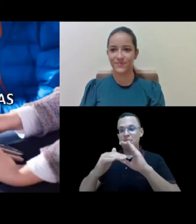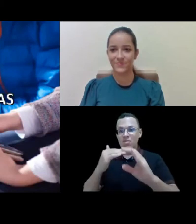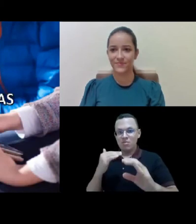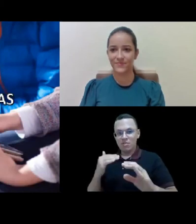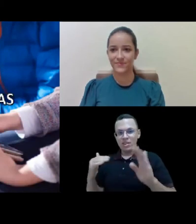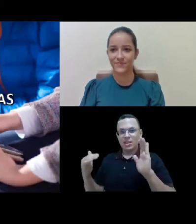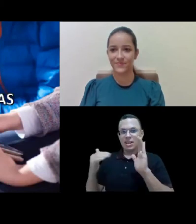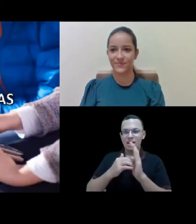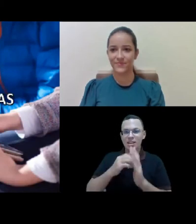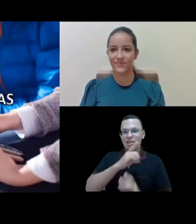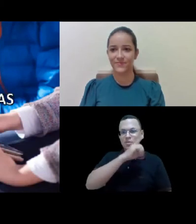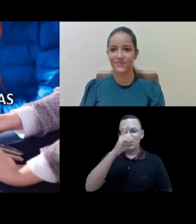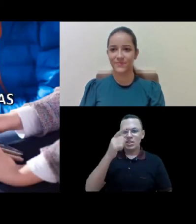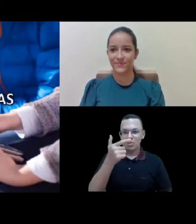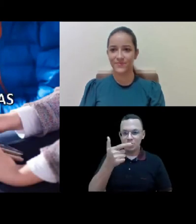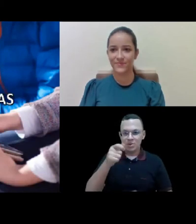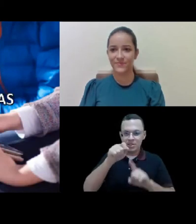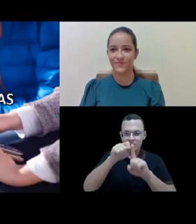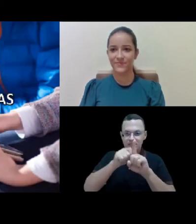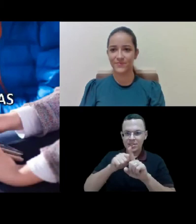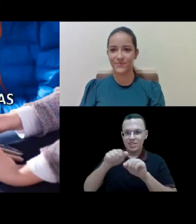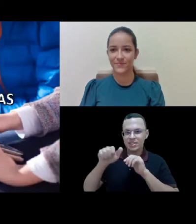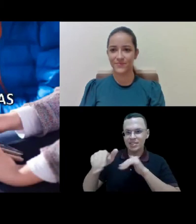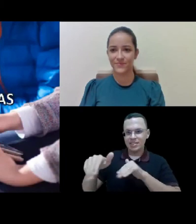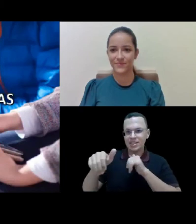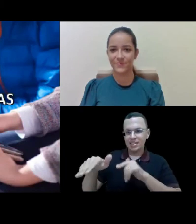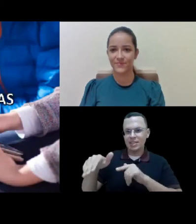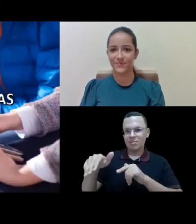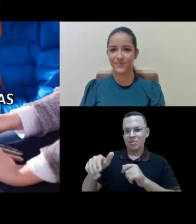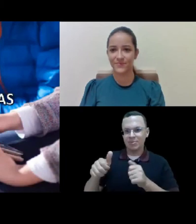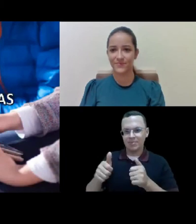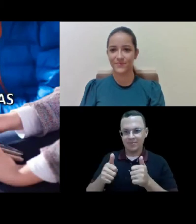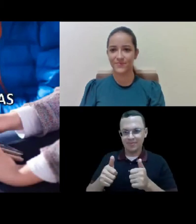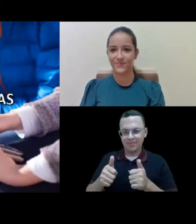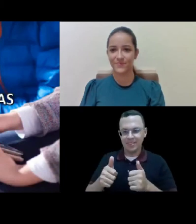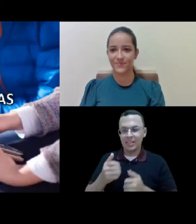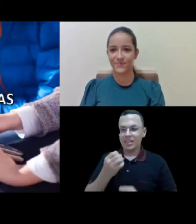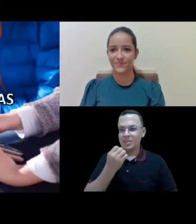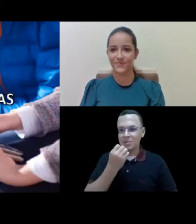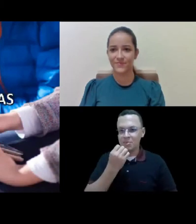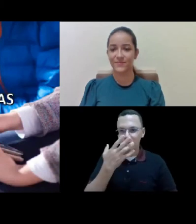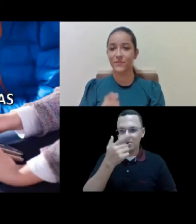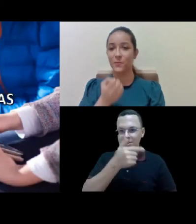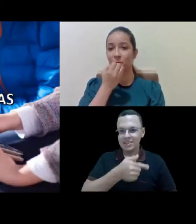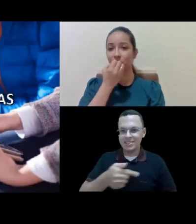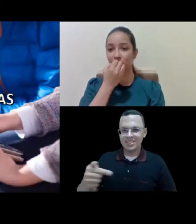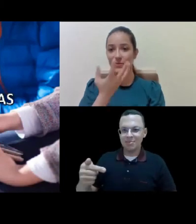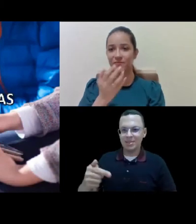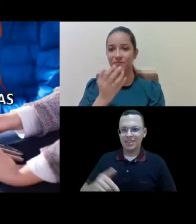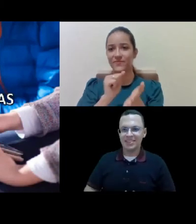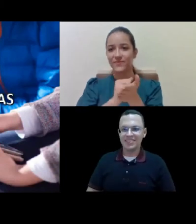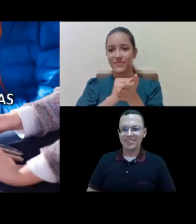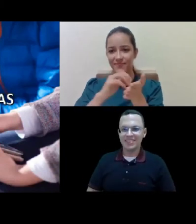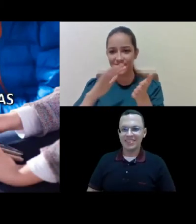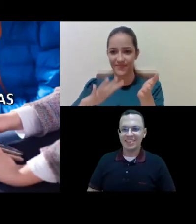e me envia até o dia 2 de setembro. Então, boa